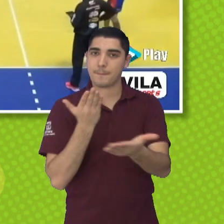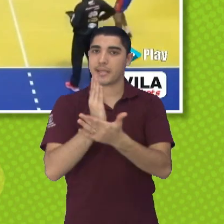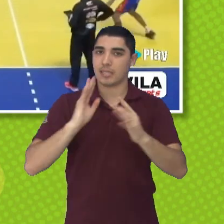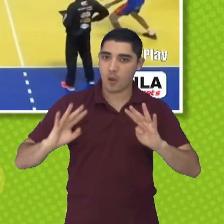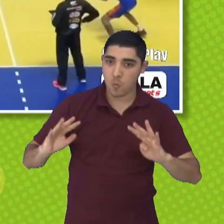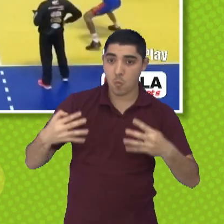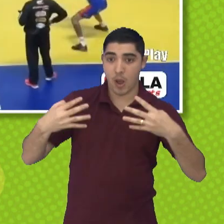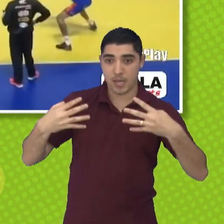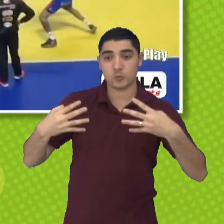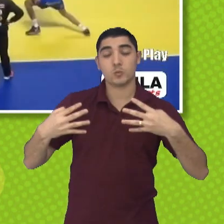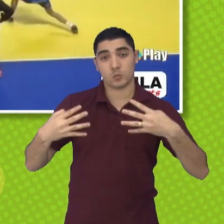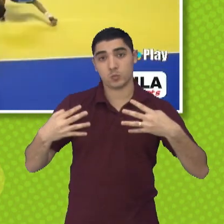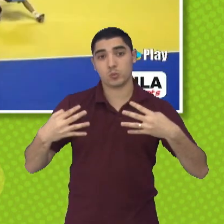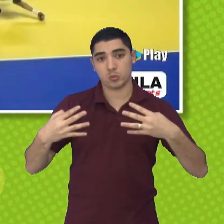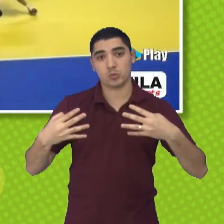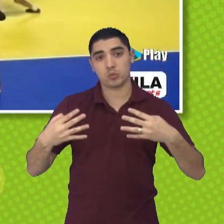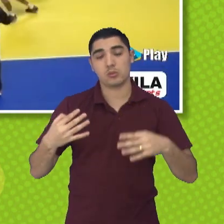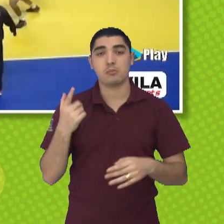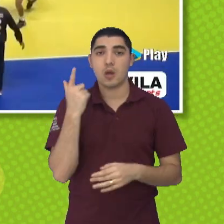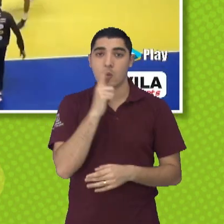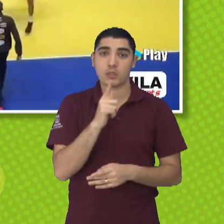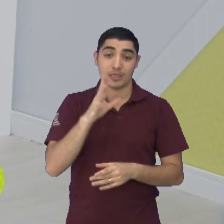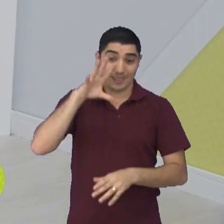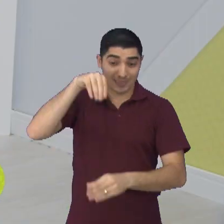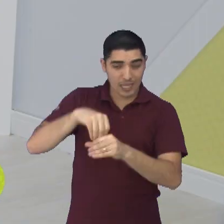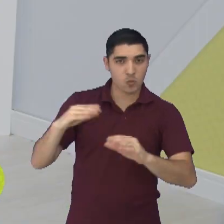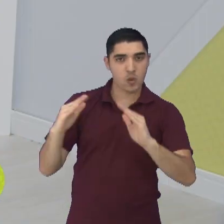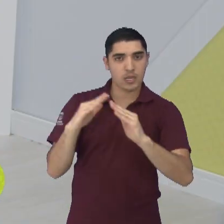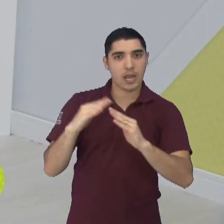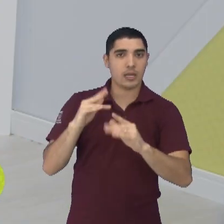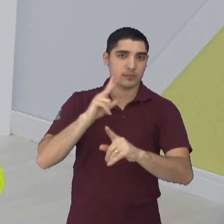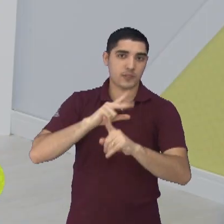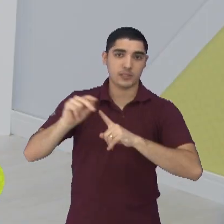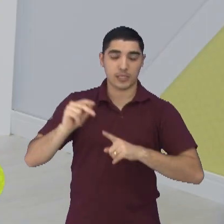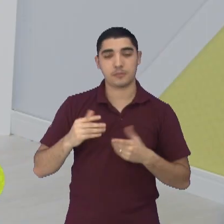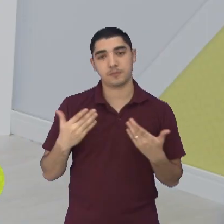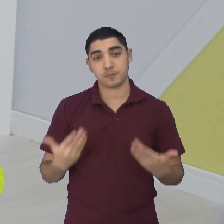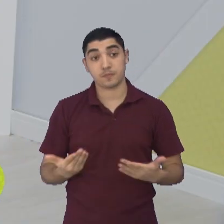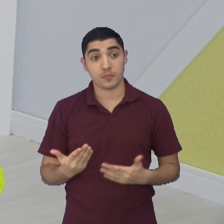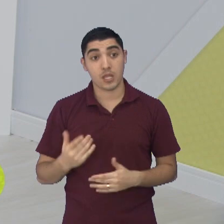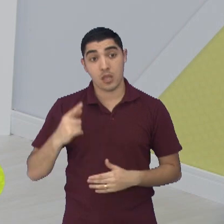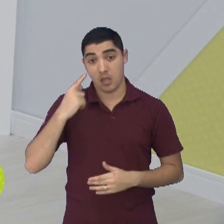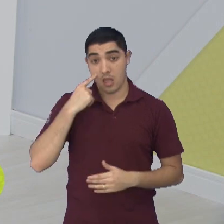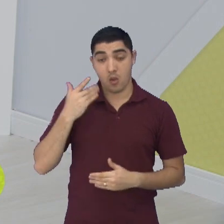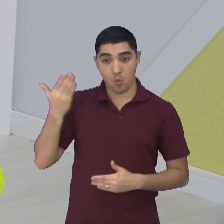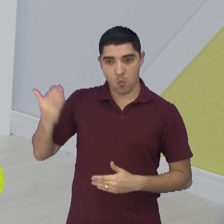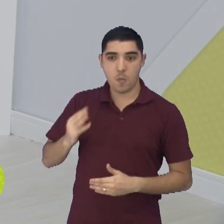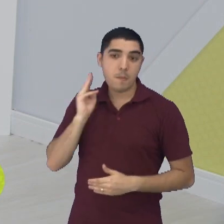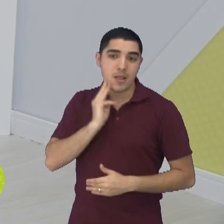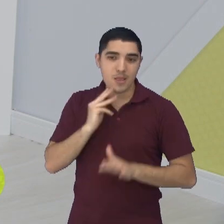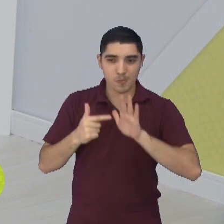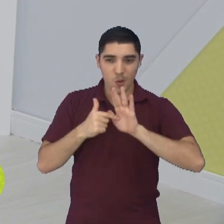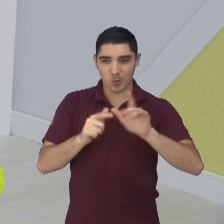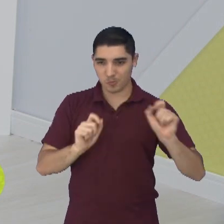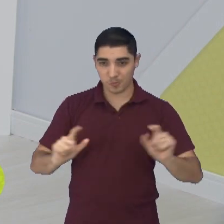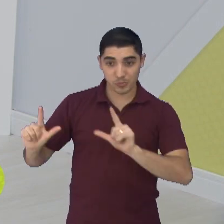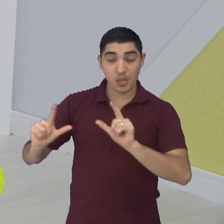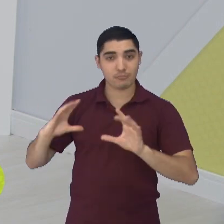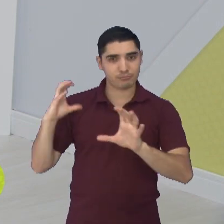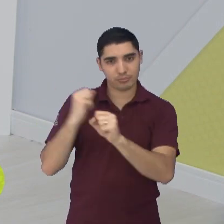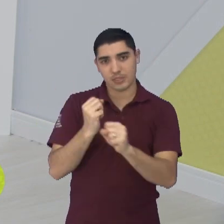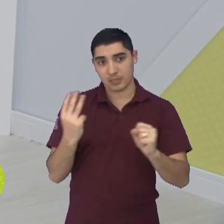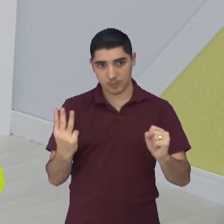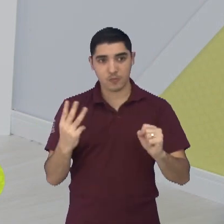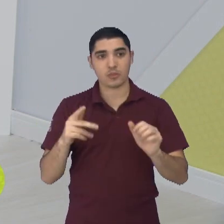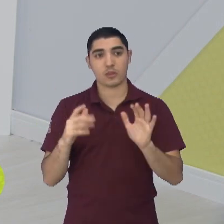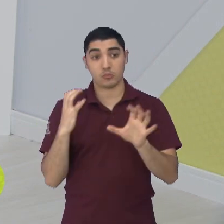final, podendo decidir em casa. A gente está vendo imagens do jogo aí, o Matheus colocou para a gente, 3-7-0 com parciais